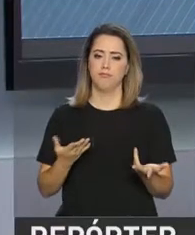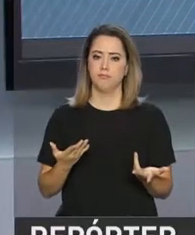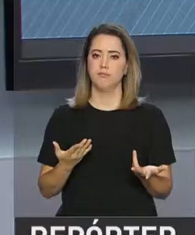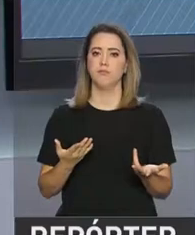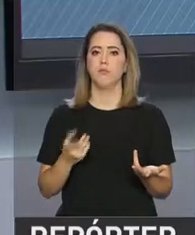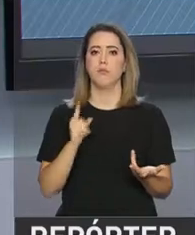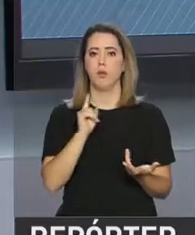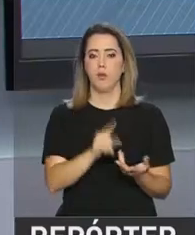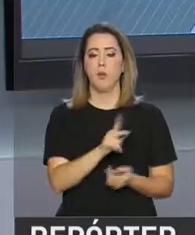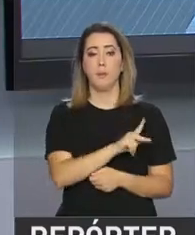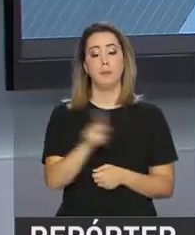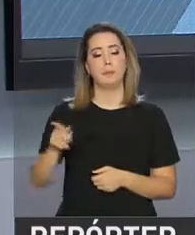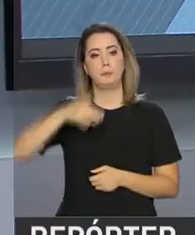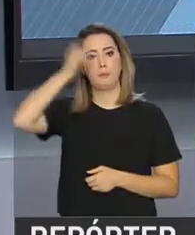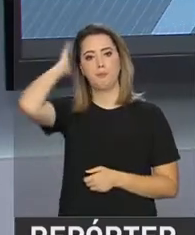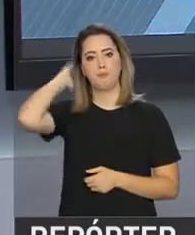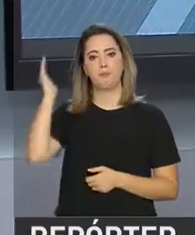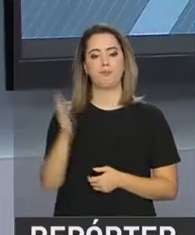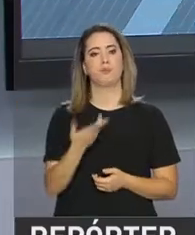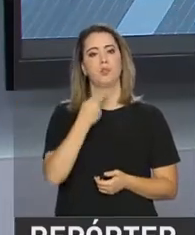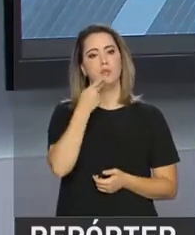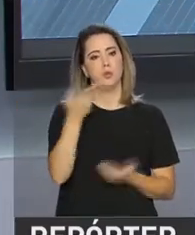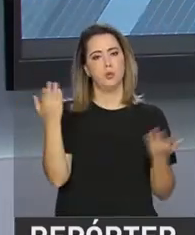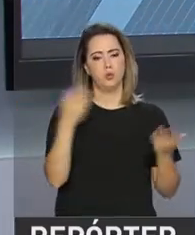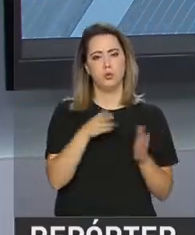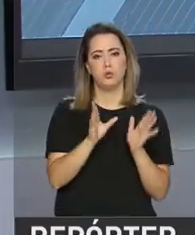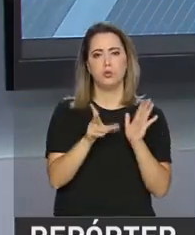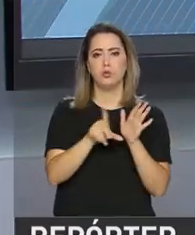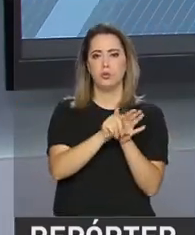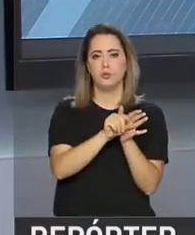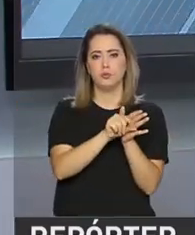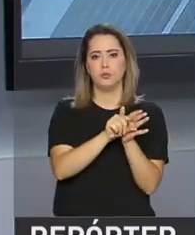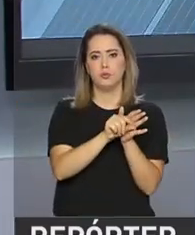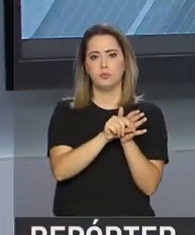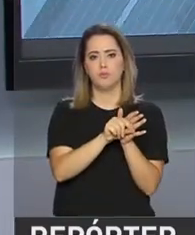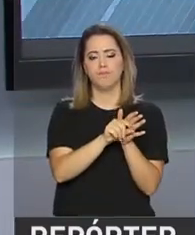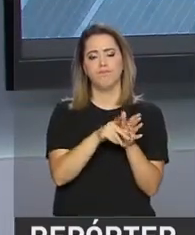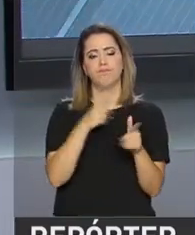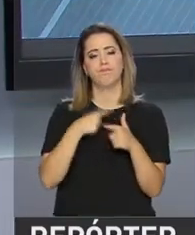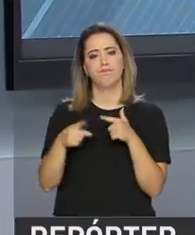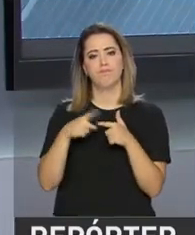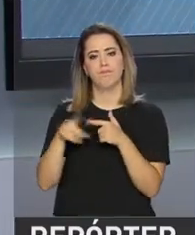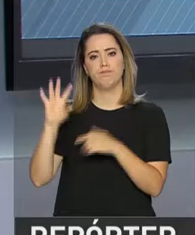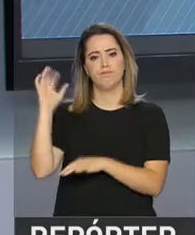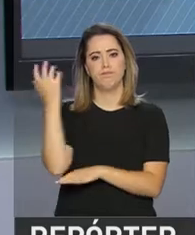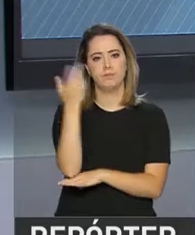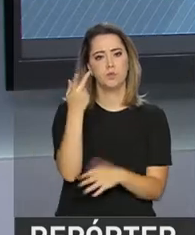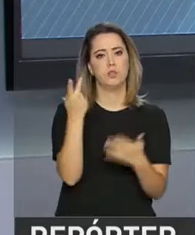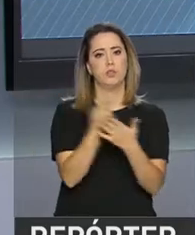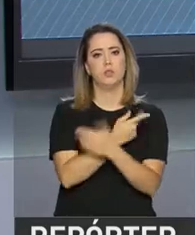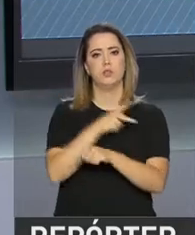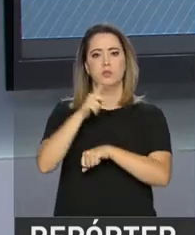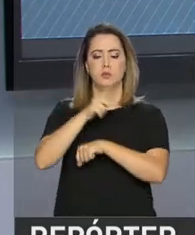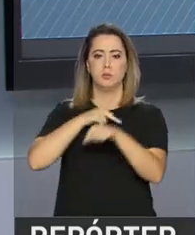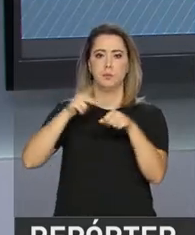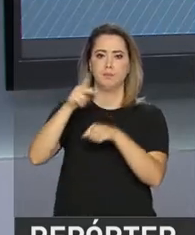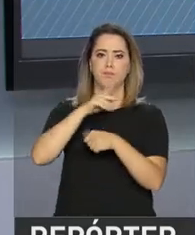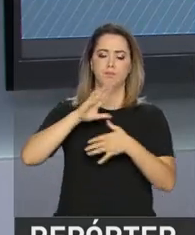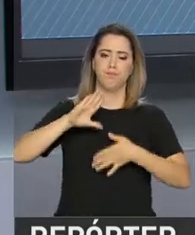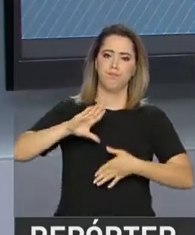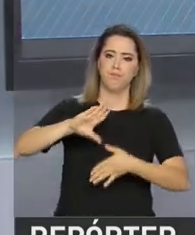o presidente michel temer se manifestou hoje pelo twitter sobre os desastres naturais que atingem países no continente